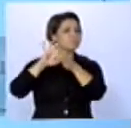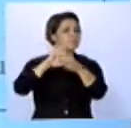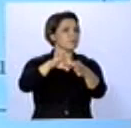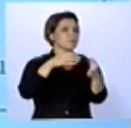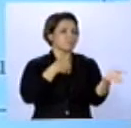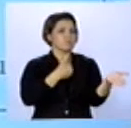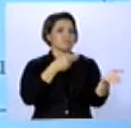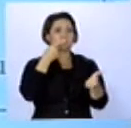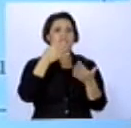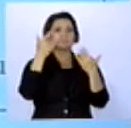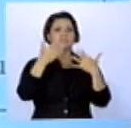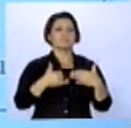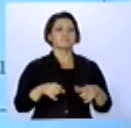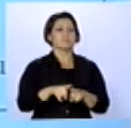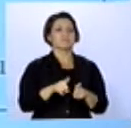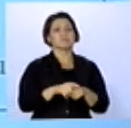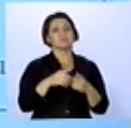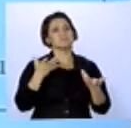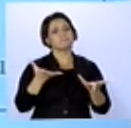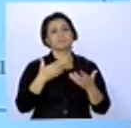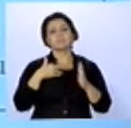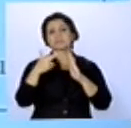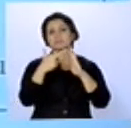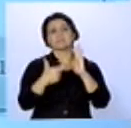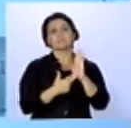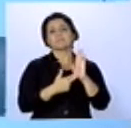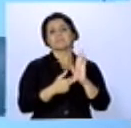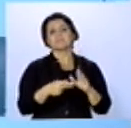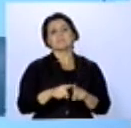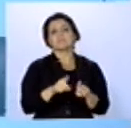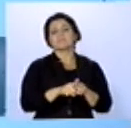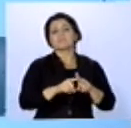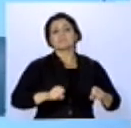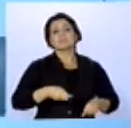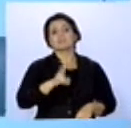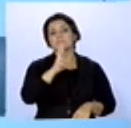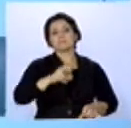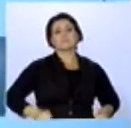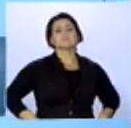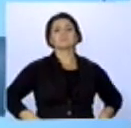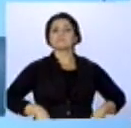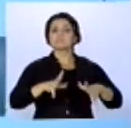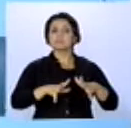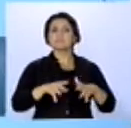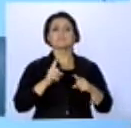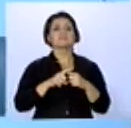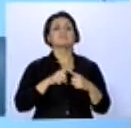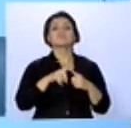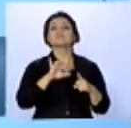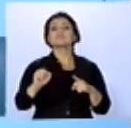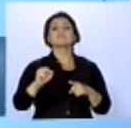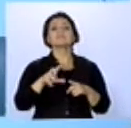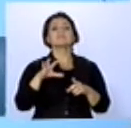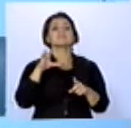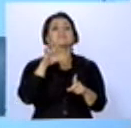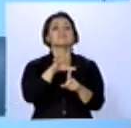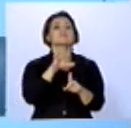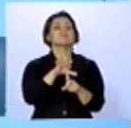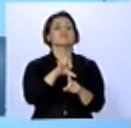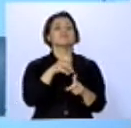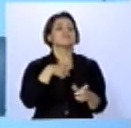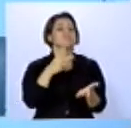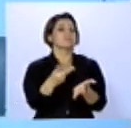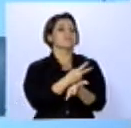direção não faria sentido regular se os gastos não tivessem Impacto nenhum nos votos né